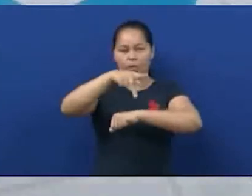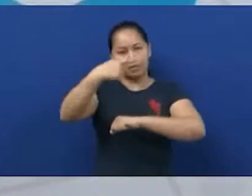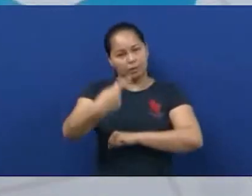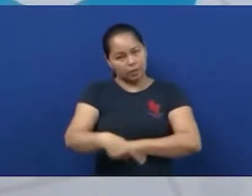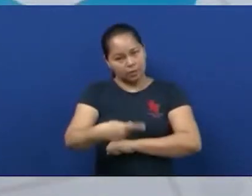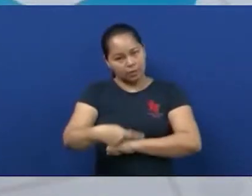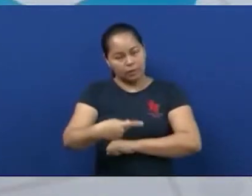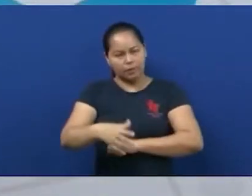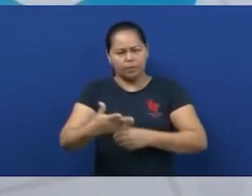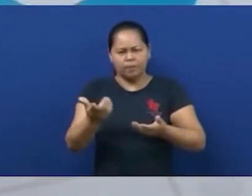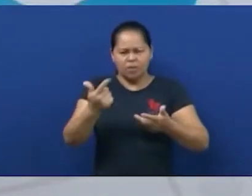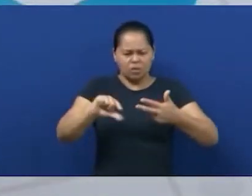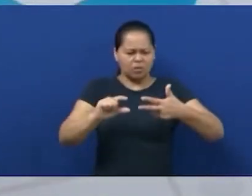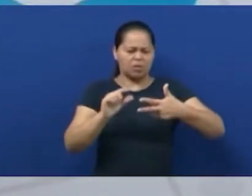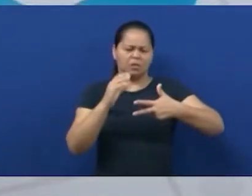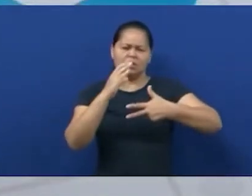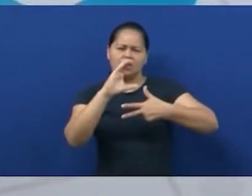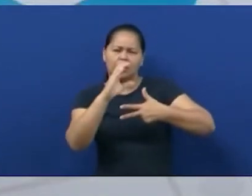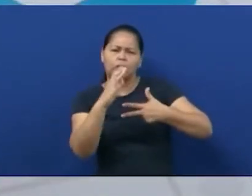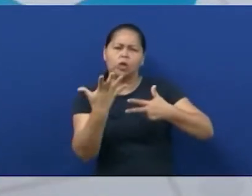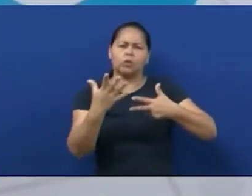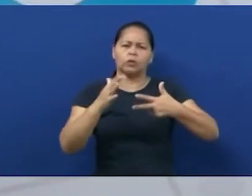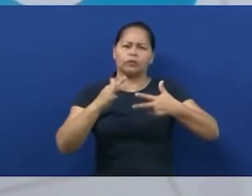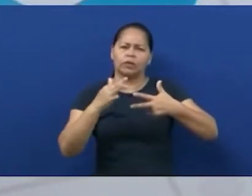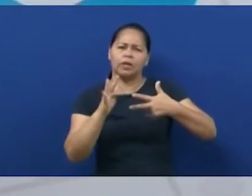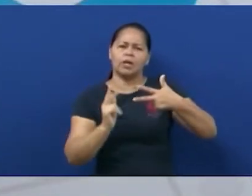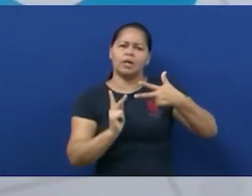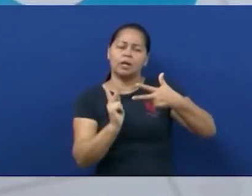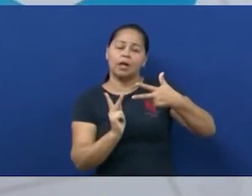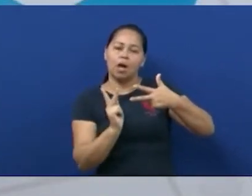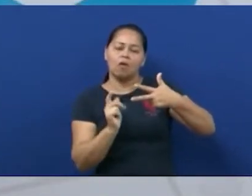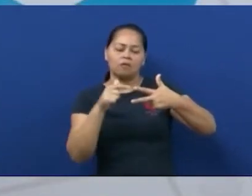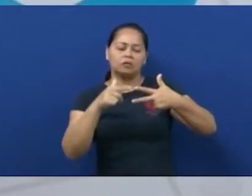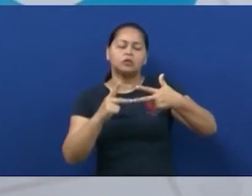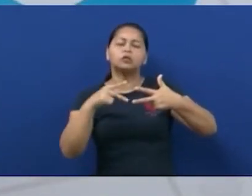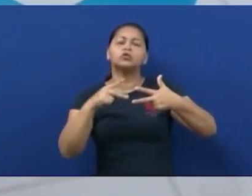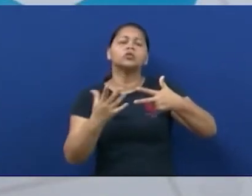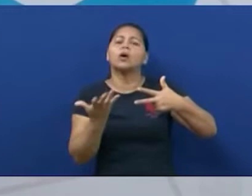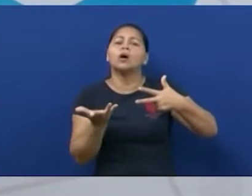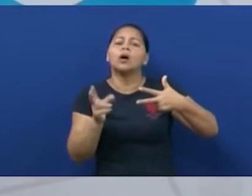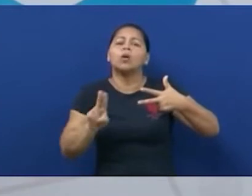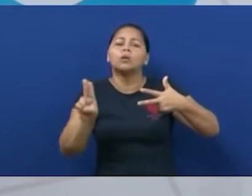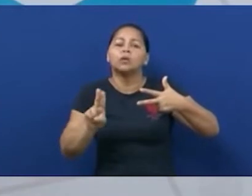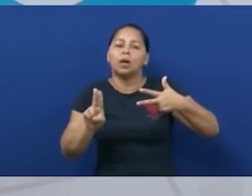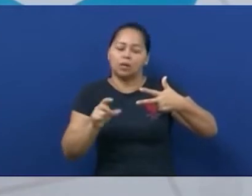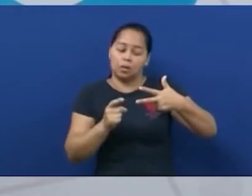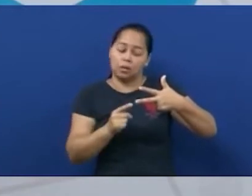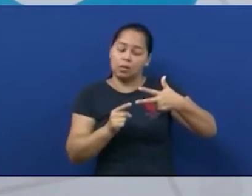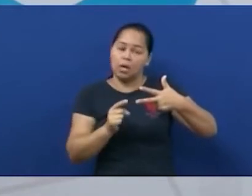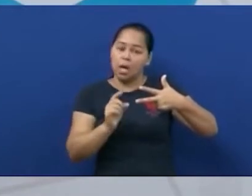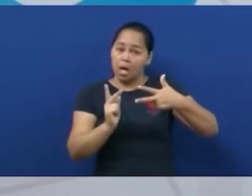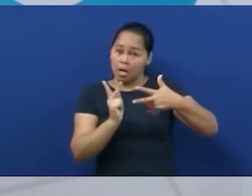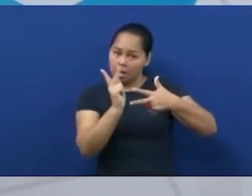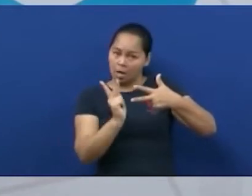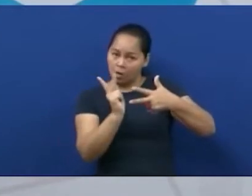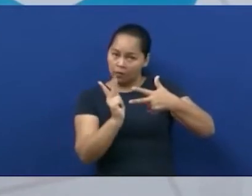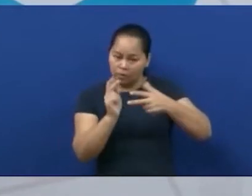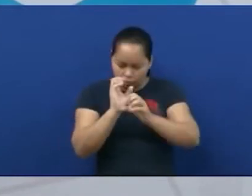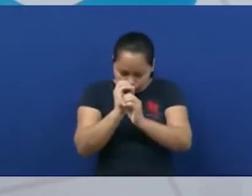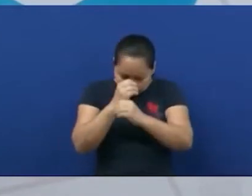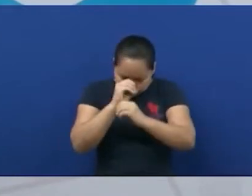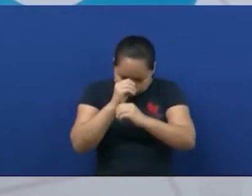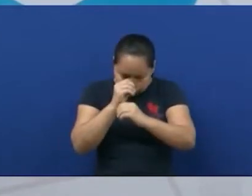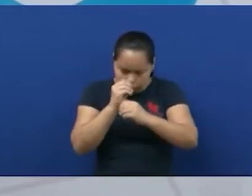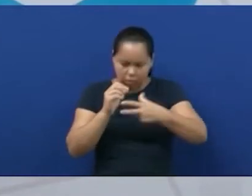outras escalas, quem utiliza elas? Kelvin, ela é utilizada nos laboratórios. E a Fahrenheit